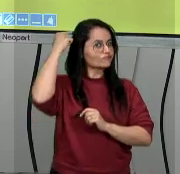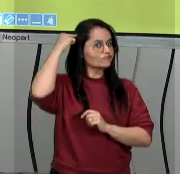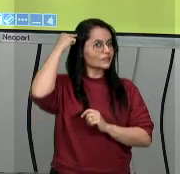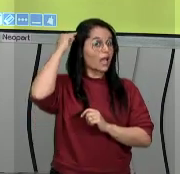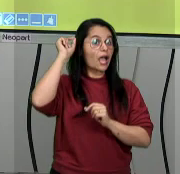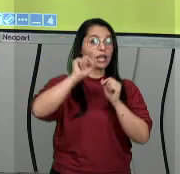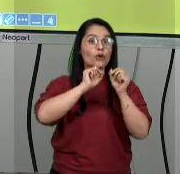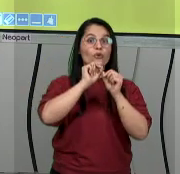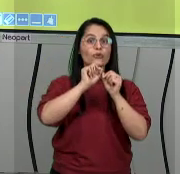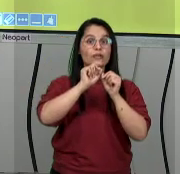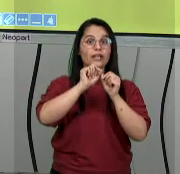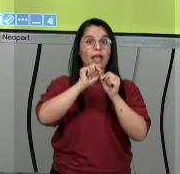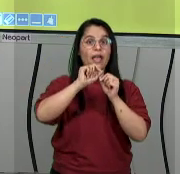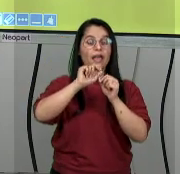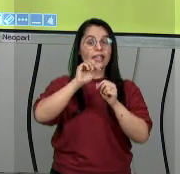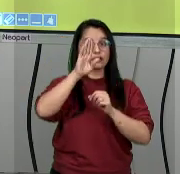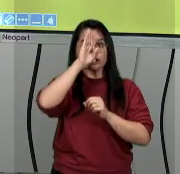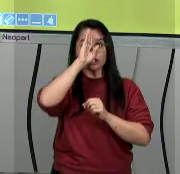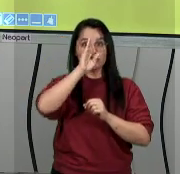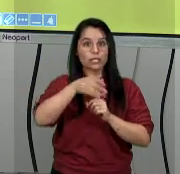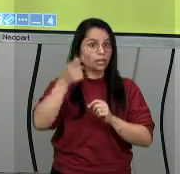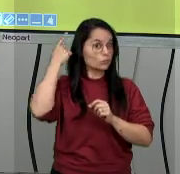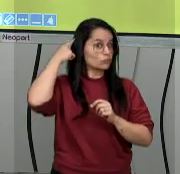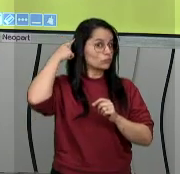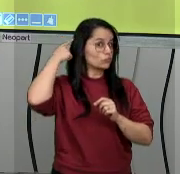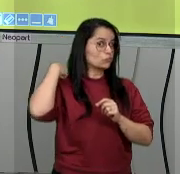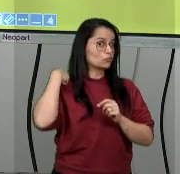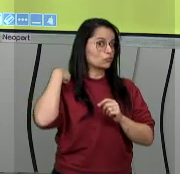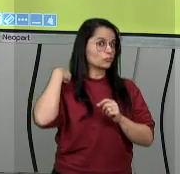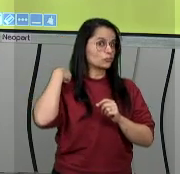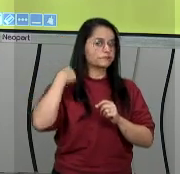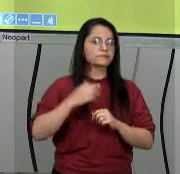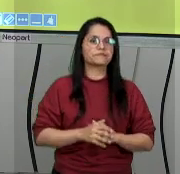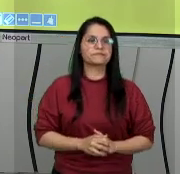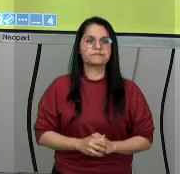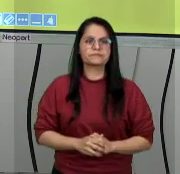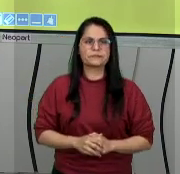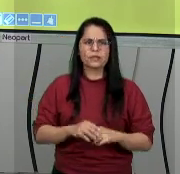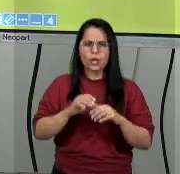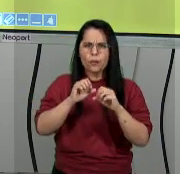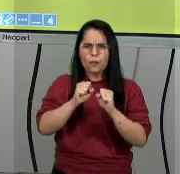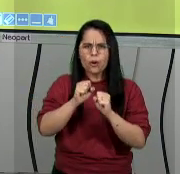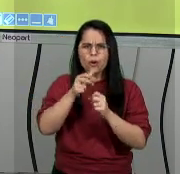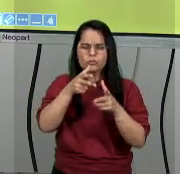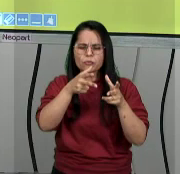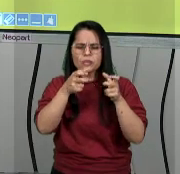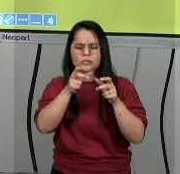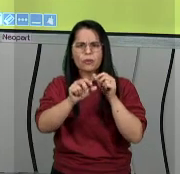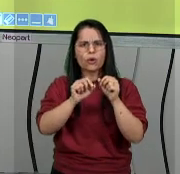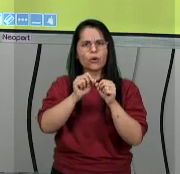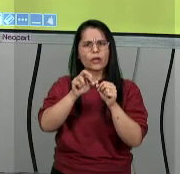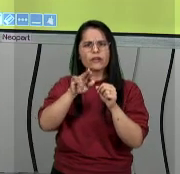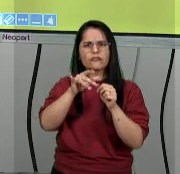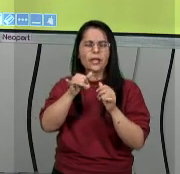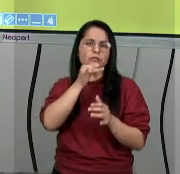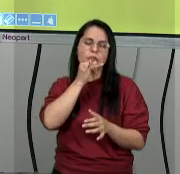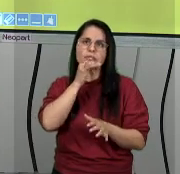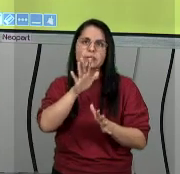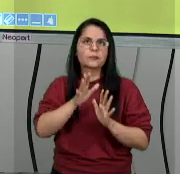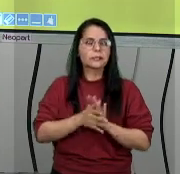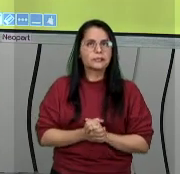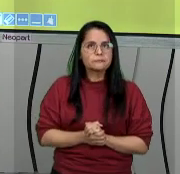ser uma resposta da medula involuntária. Podemos observar esse reflexo quando, por